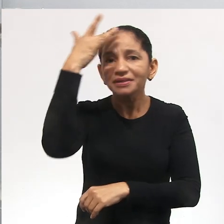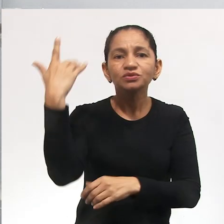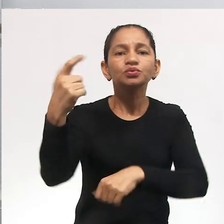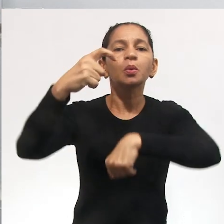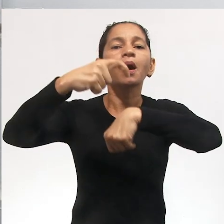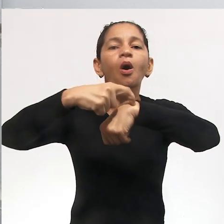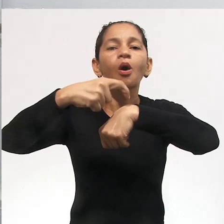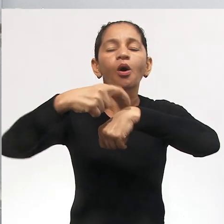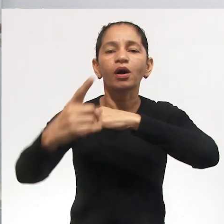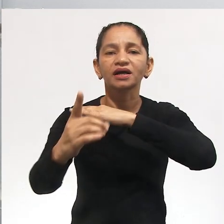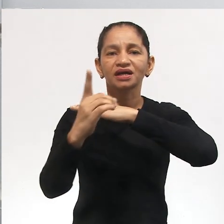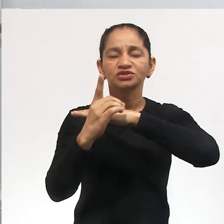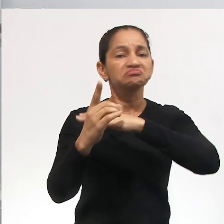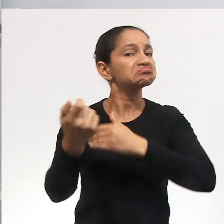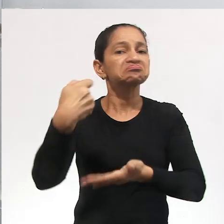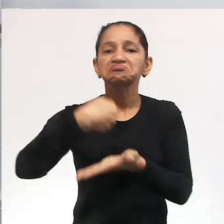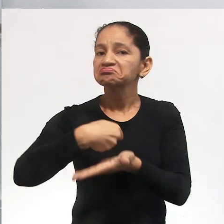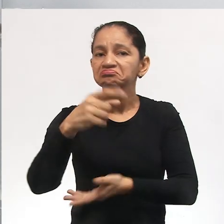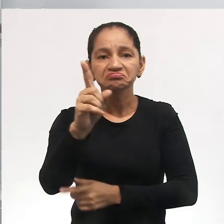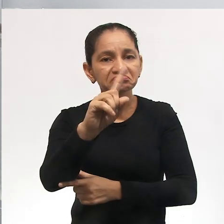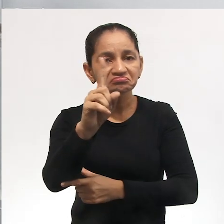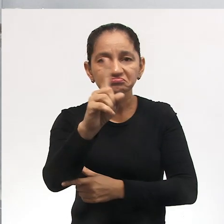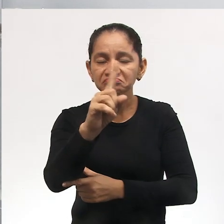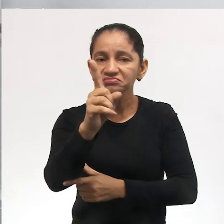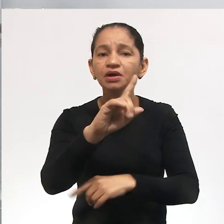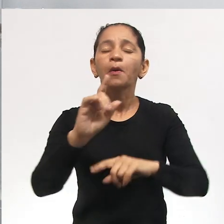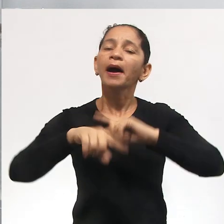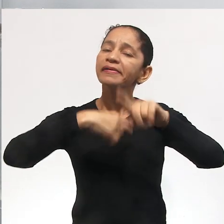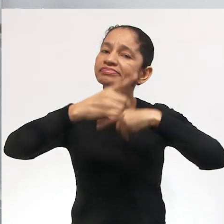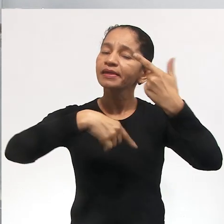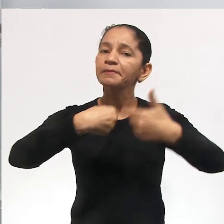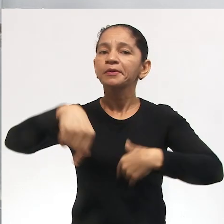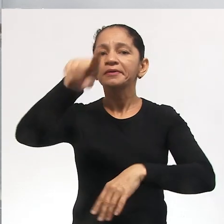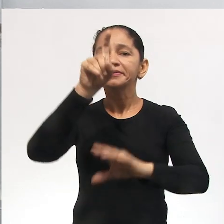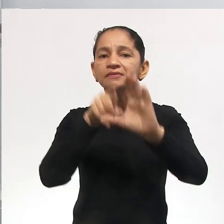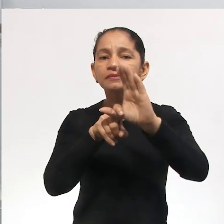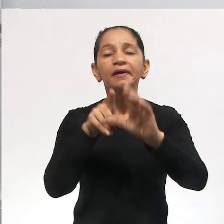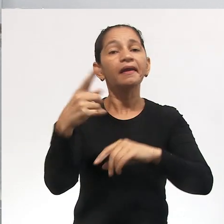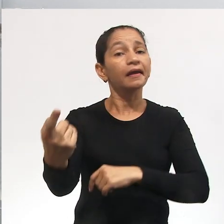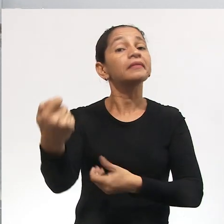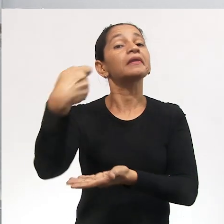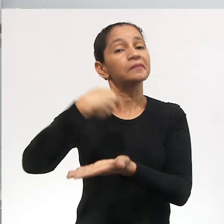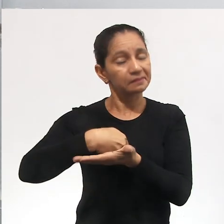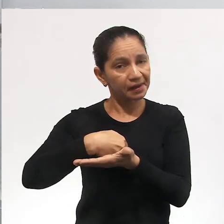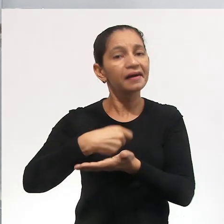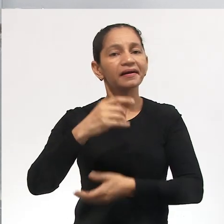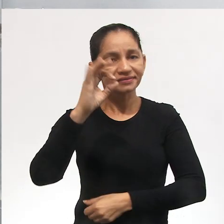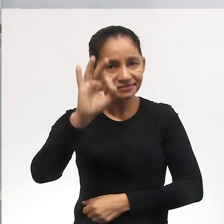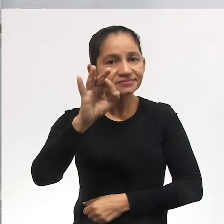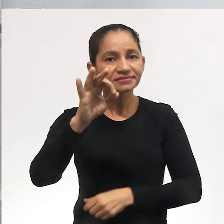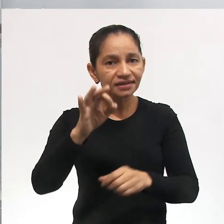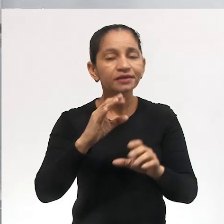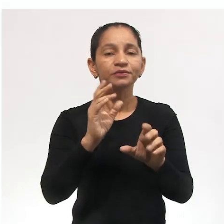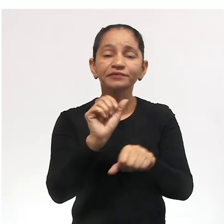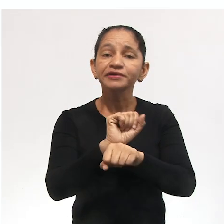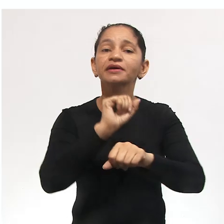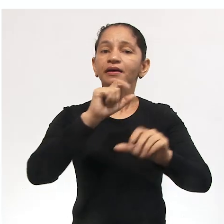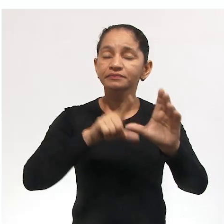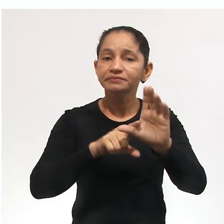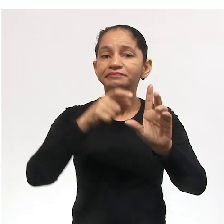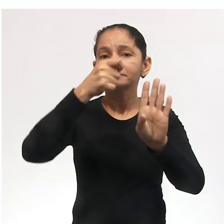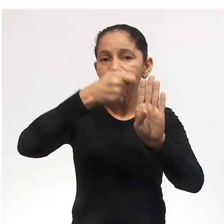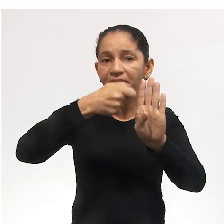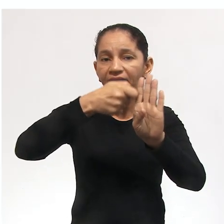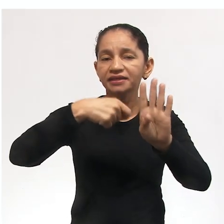Então, a sua empresa, ela tem um direito a receber desses terceiros, tá certo? Então, isso não deixa de ser